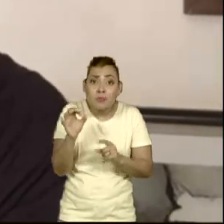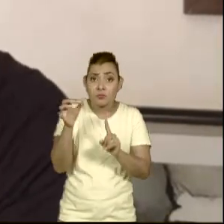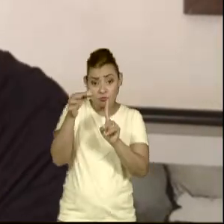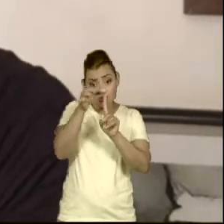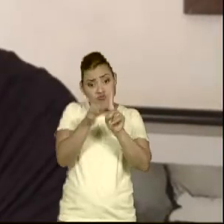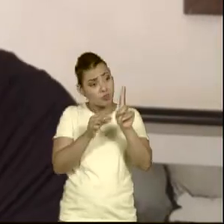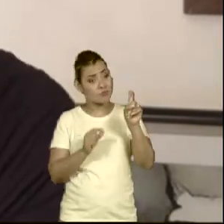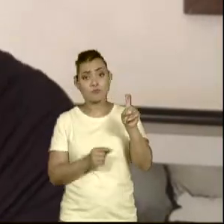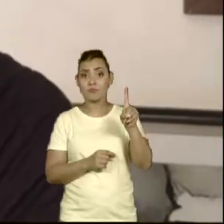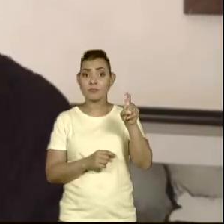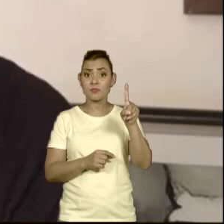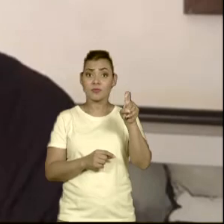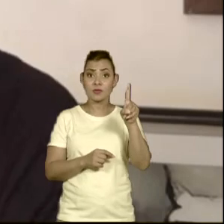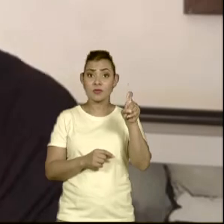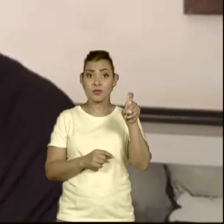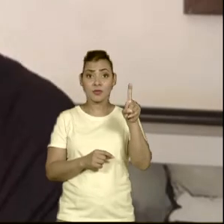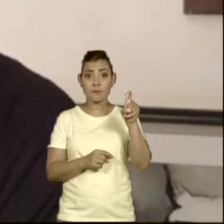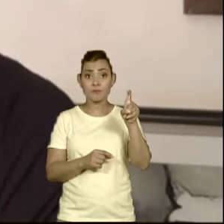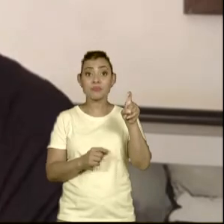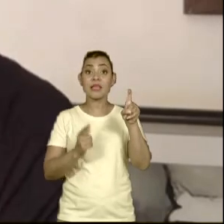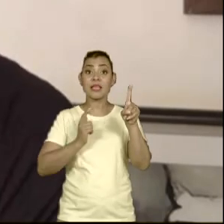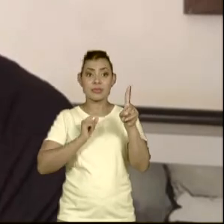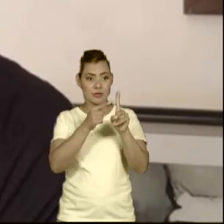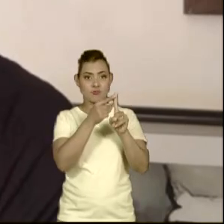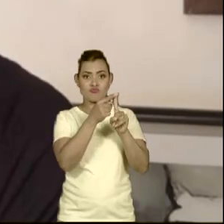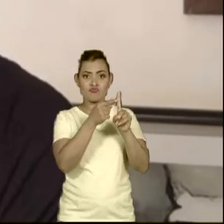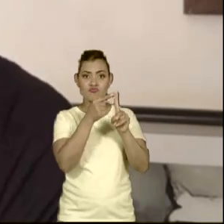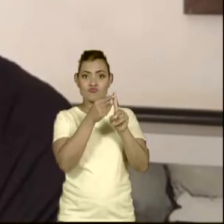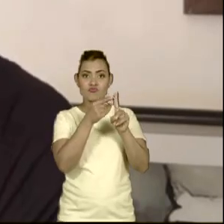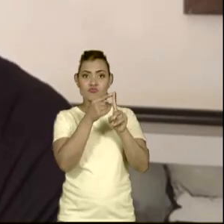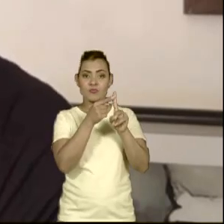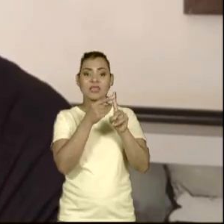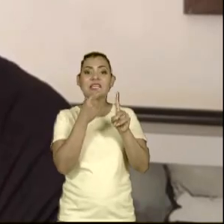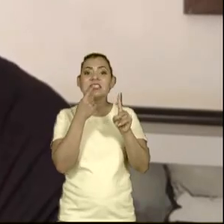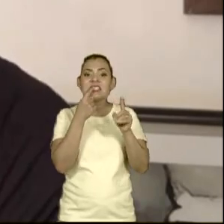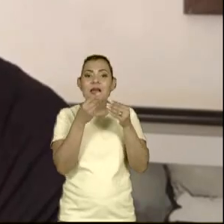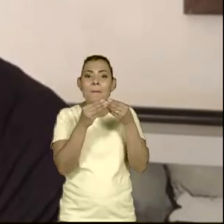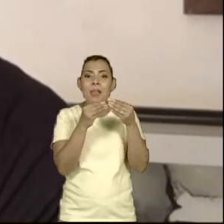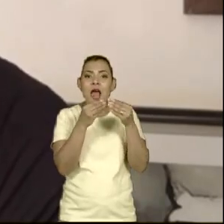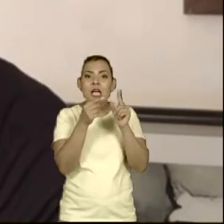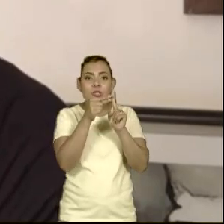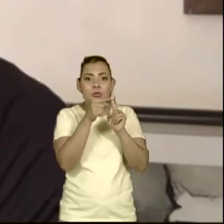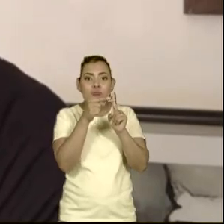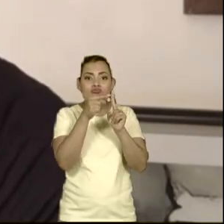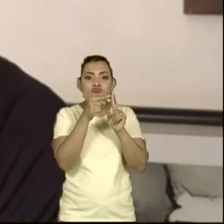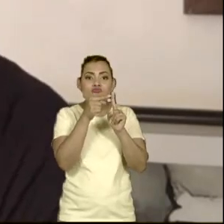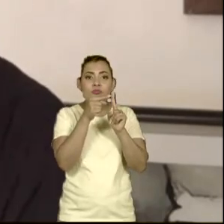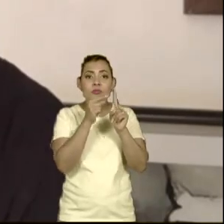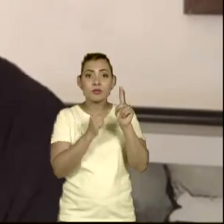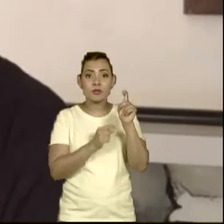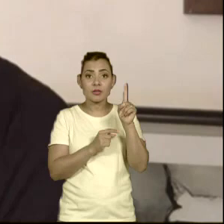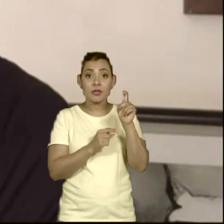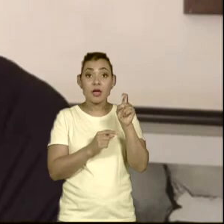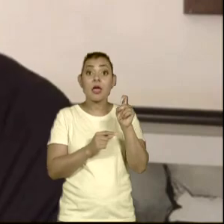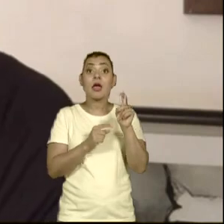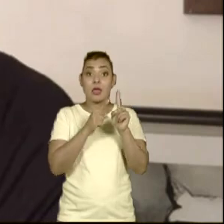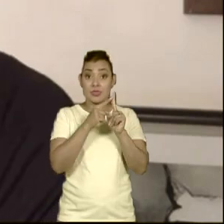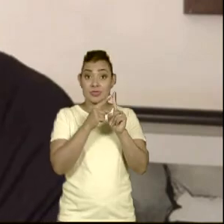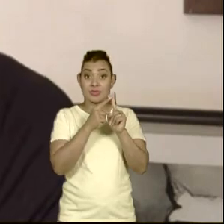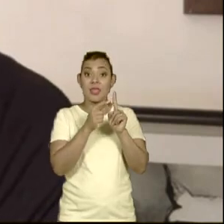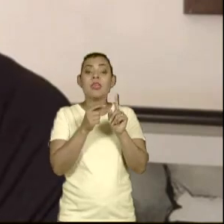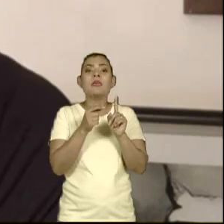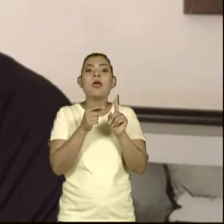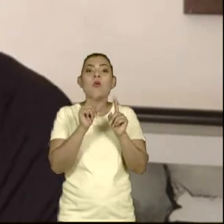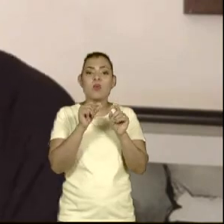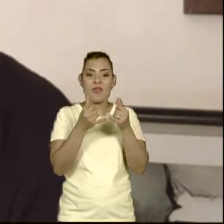veste bonitinho no seu dedo e ele tem uma carinha de látex com um cortezinho de boca e por dentro um